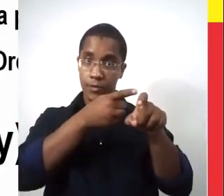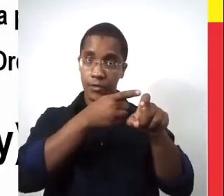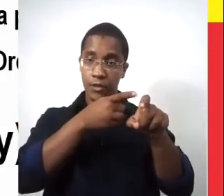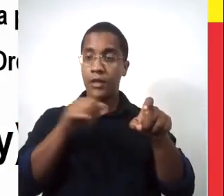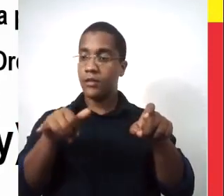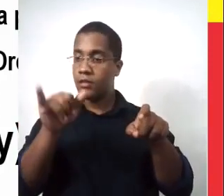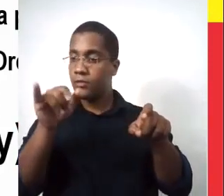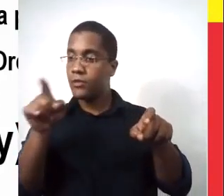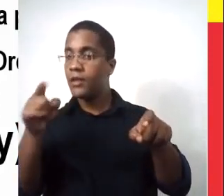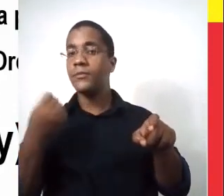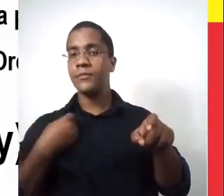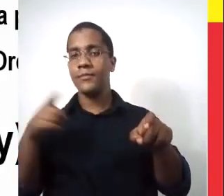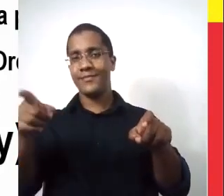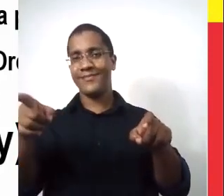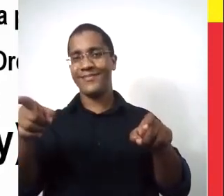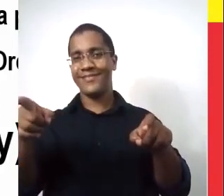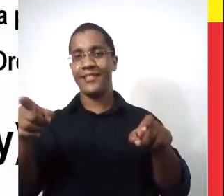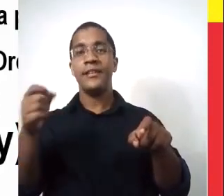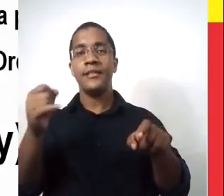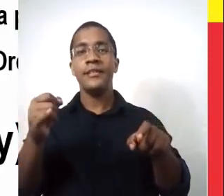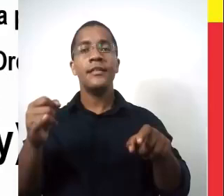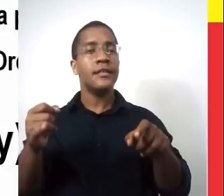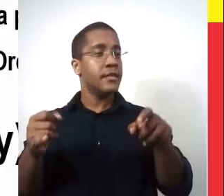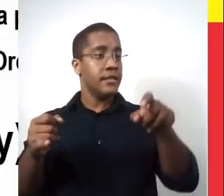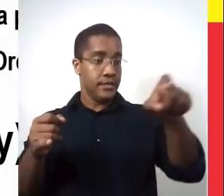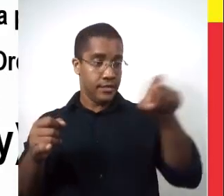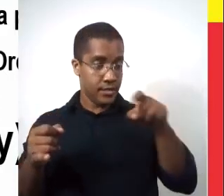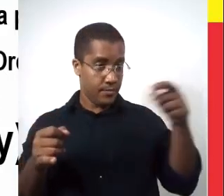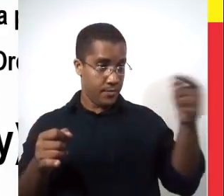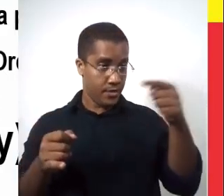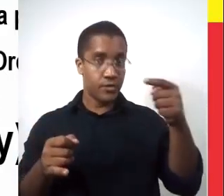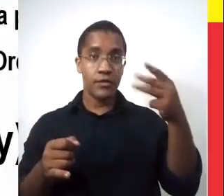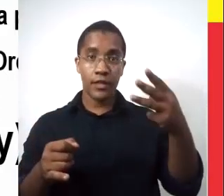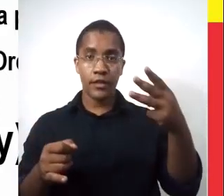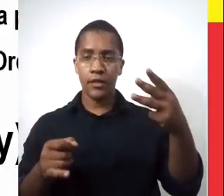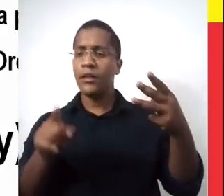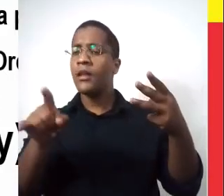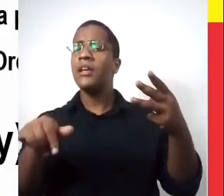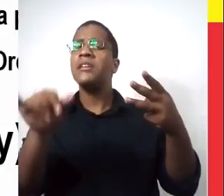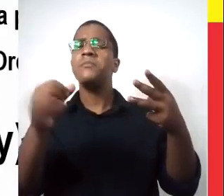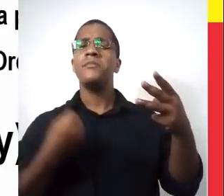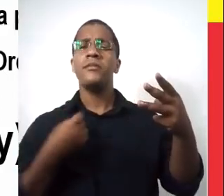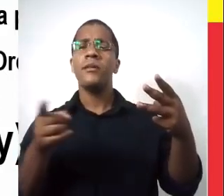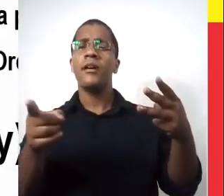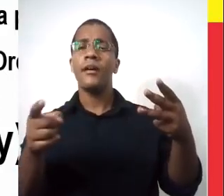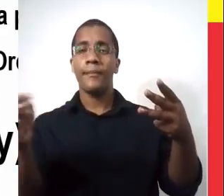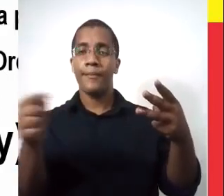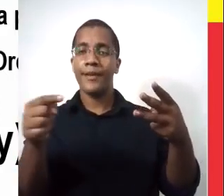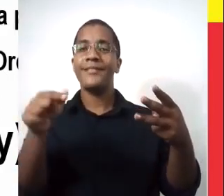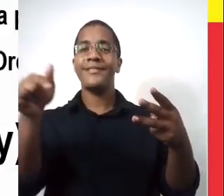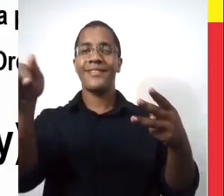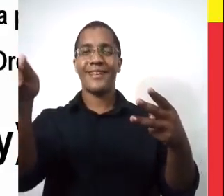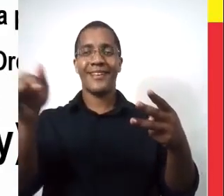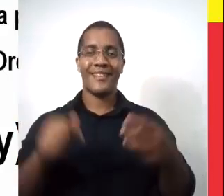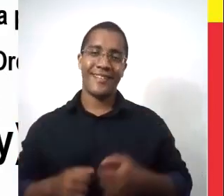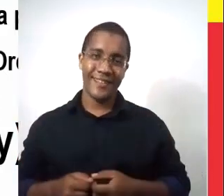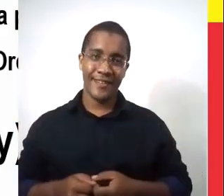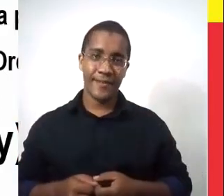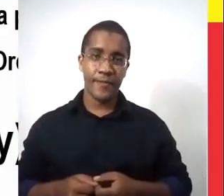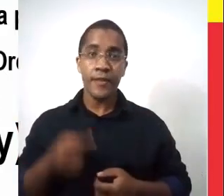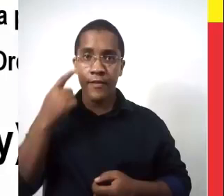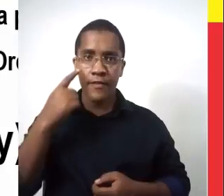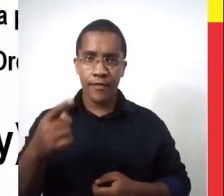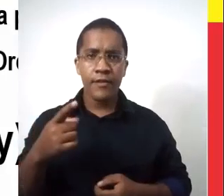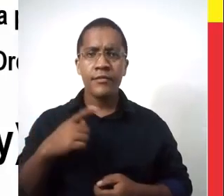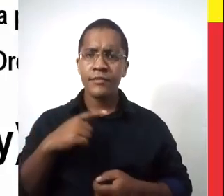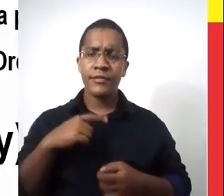valor, nós temos o valor de y. Então, quando x for menos 3, o y será menos 7. Então, ó,